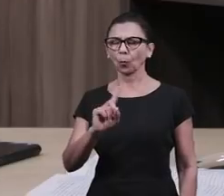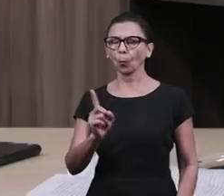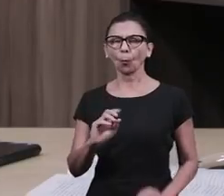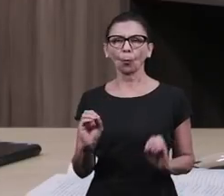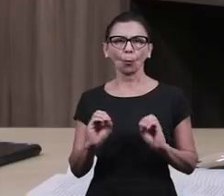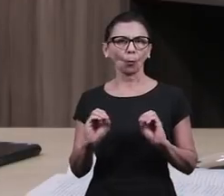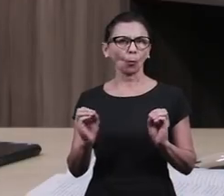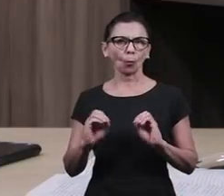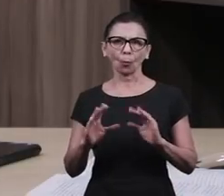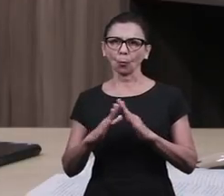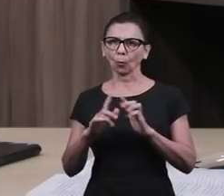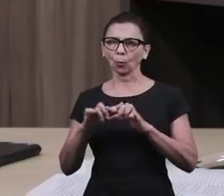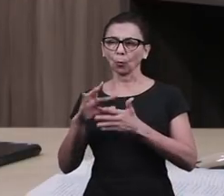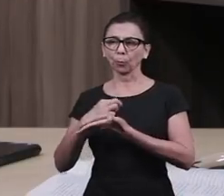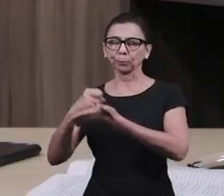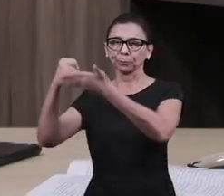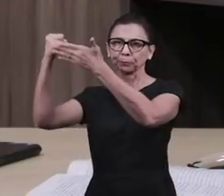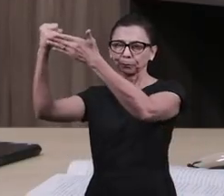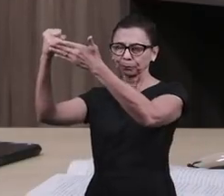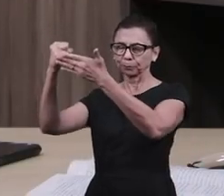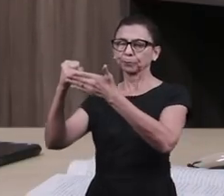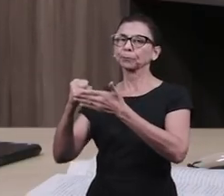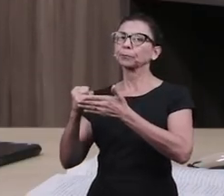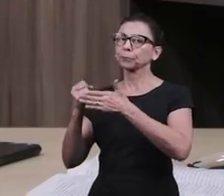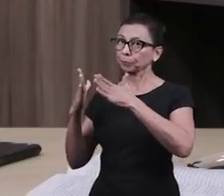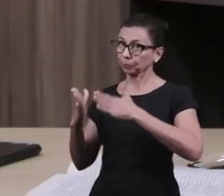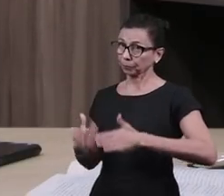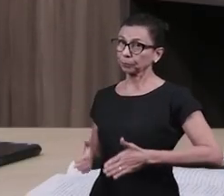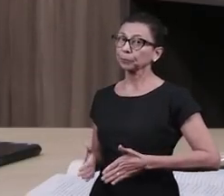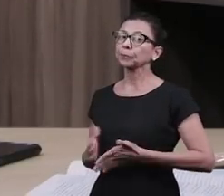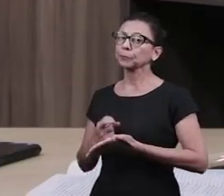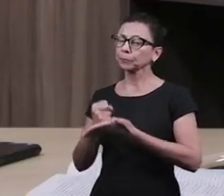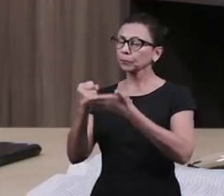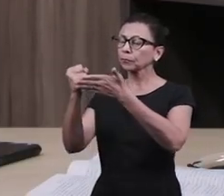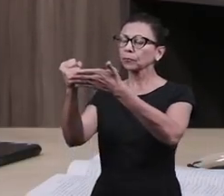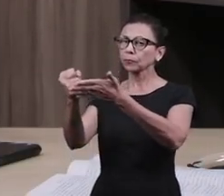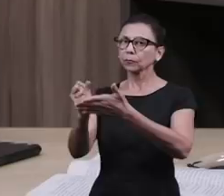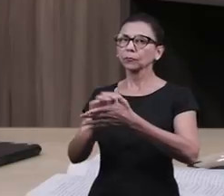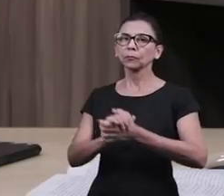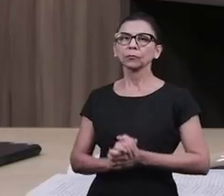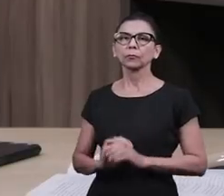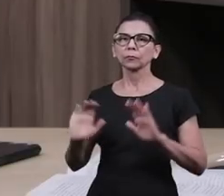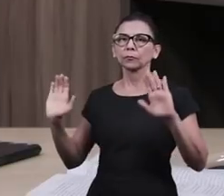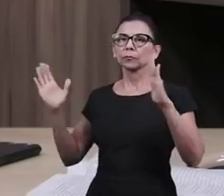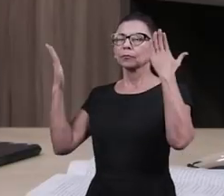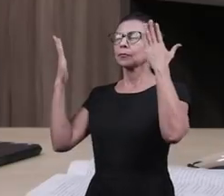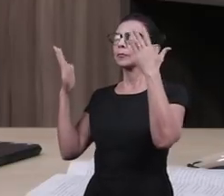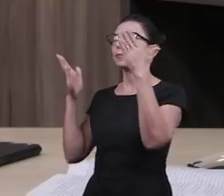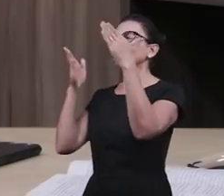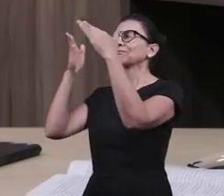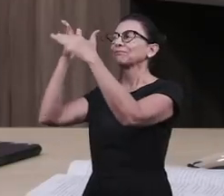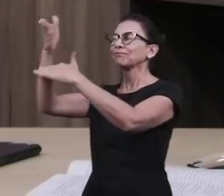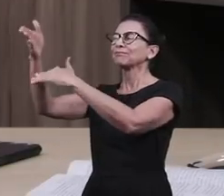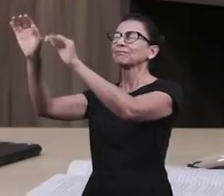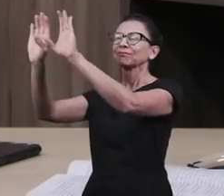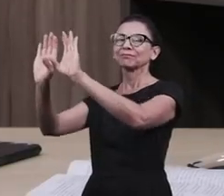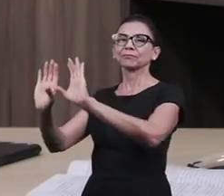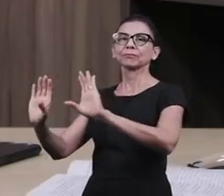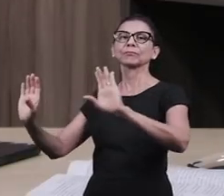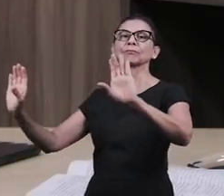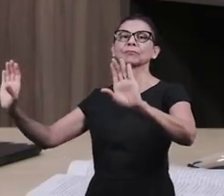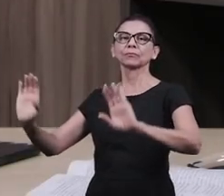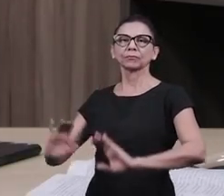igreja fiel, a igreja que foi arrebatada, a igreja que entrou para as bodas, entrou para a festa,